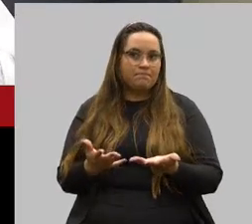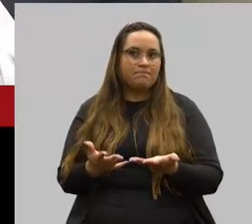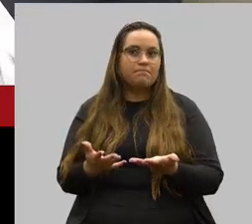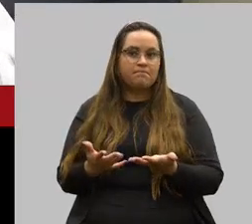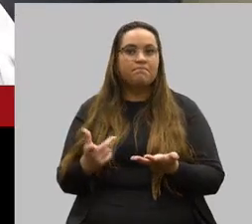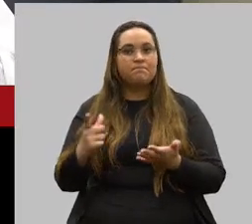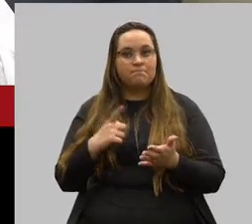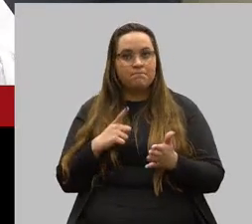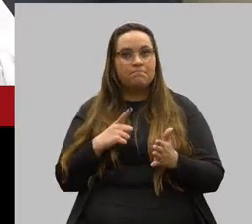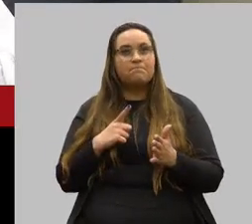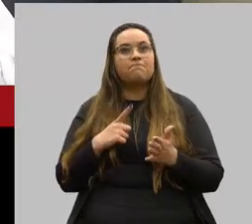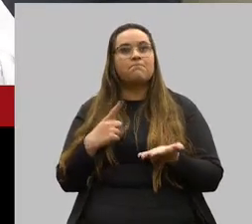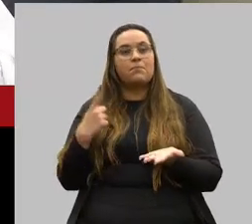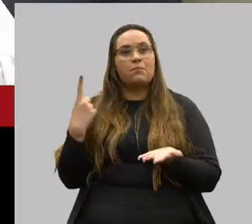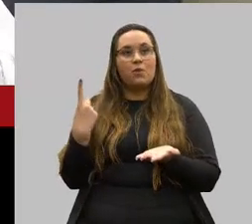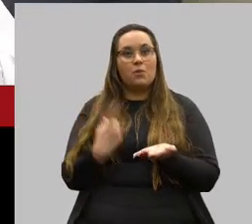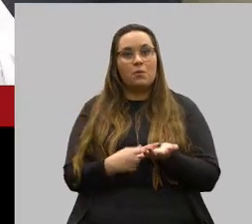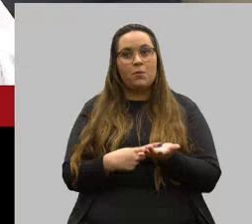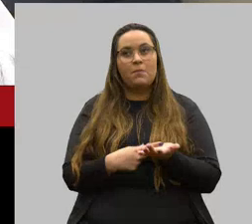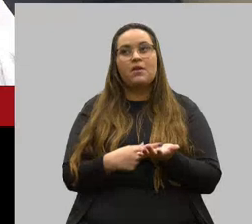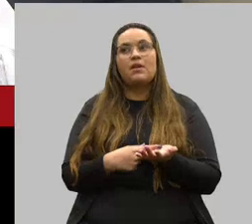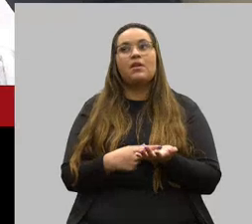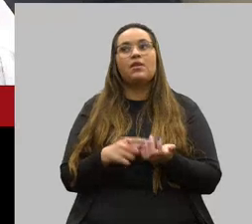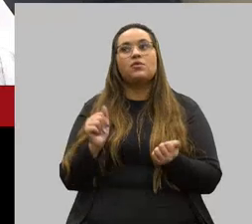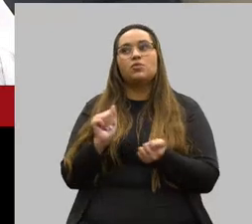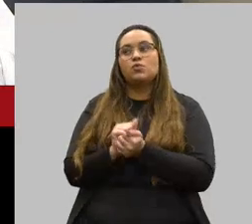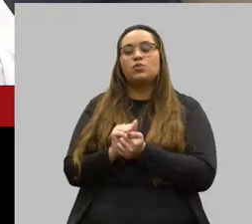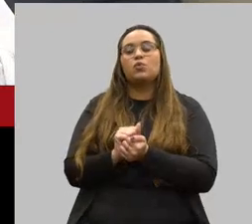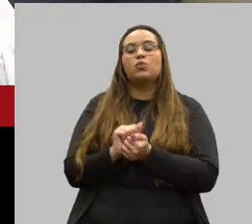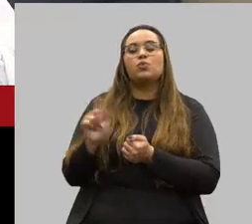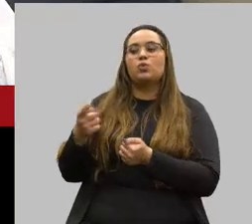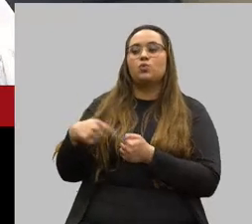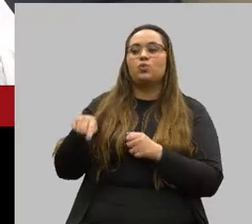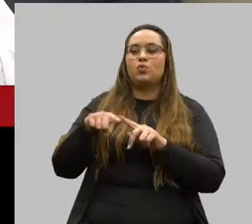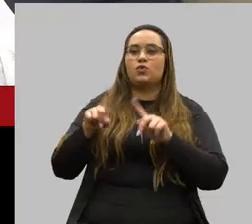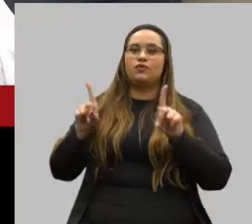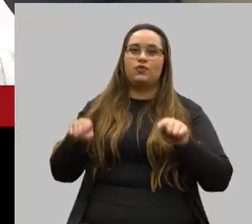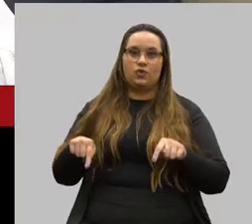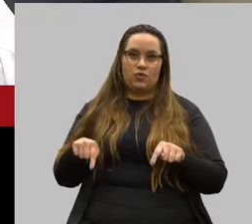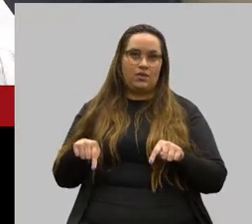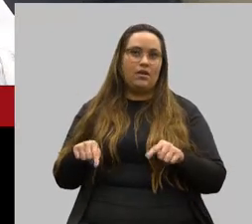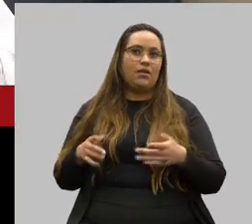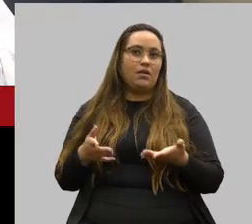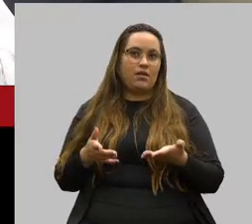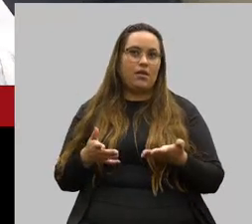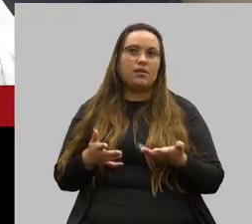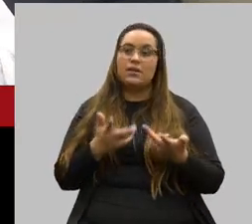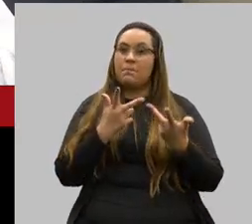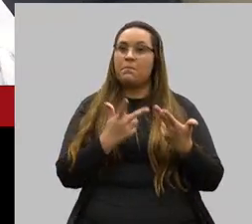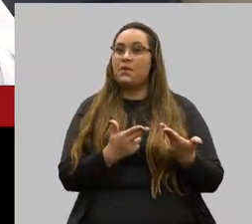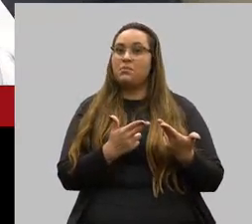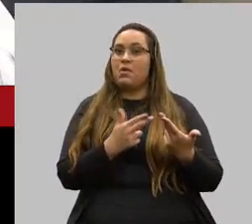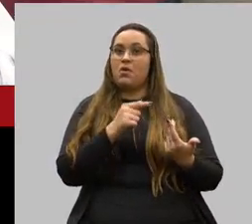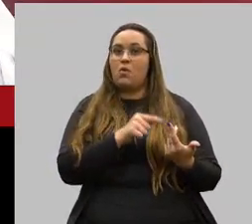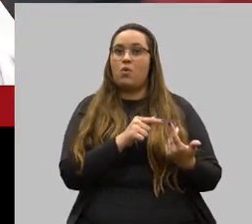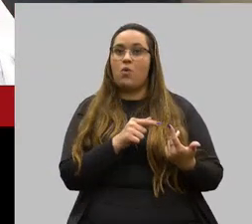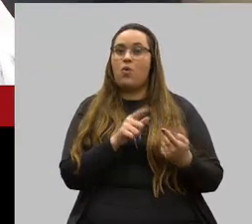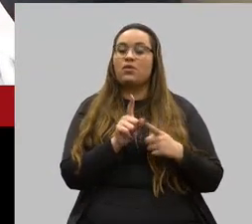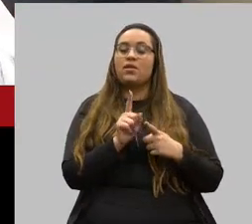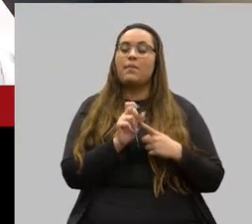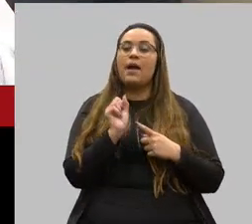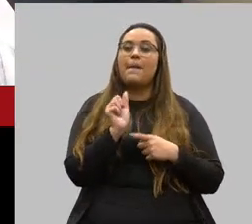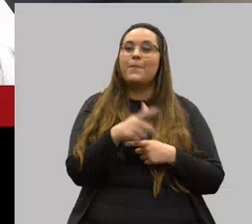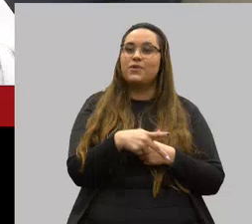compromisso que nós temos exatamente com os servidores né da mesma maneira No que diz respeito a promoção pelo critério de